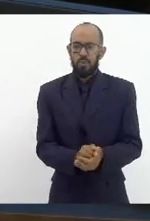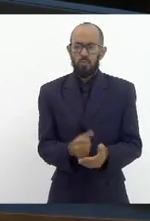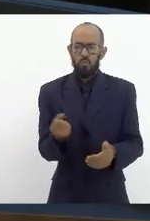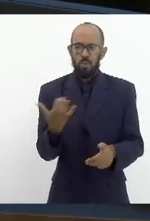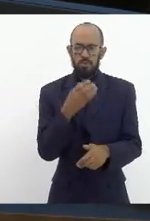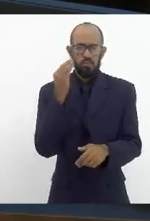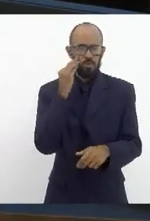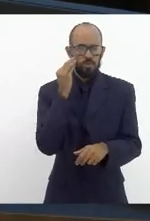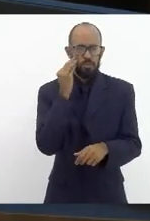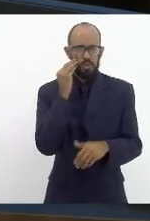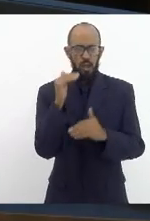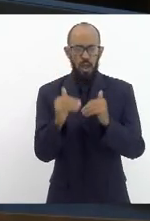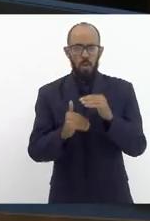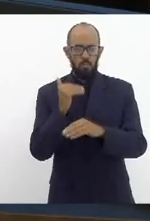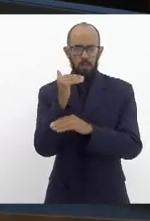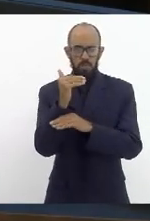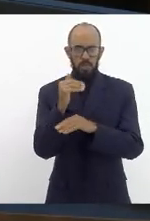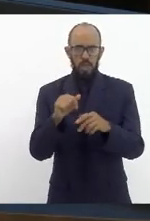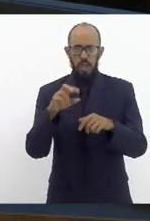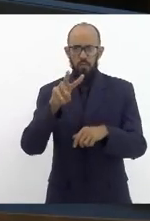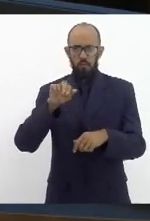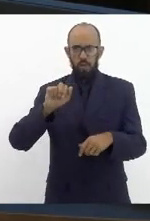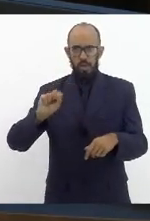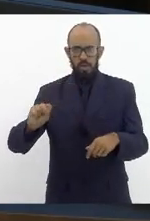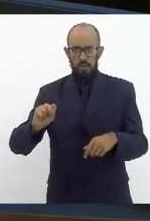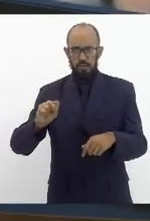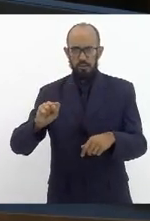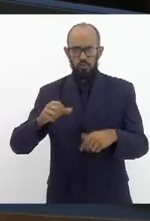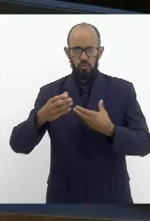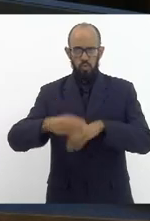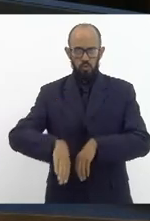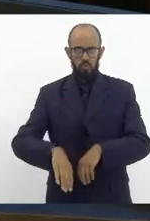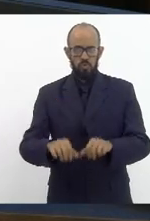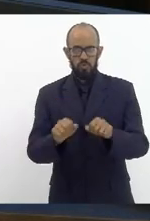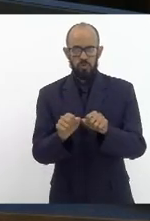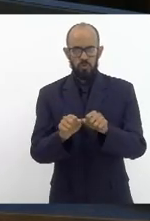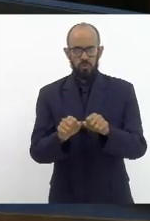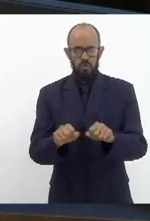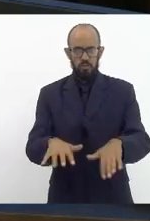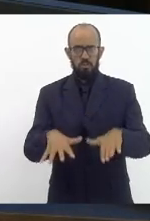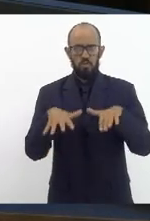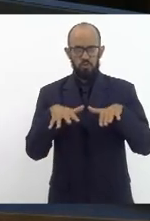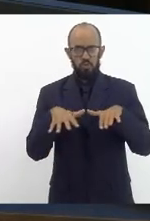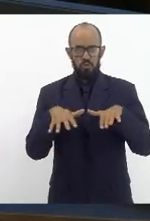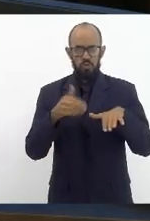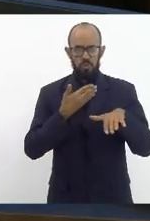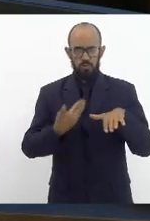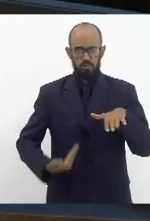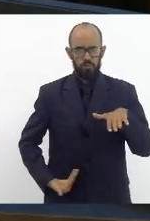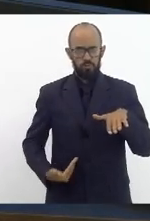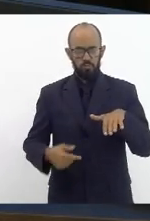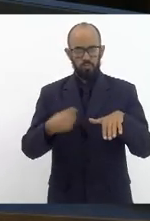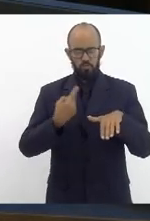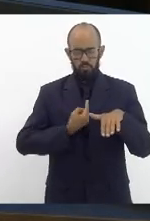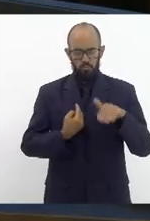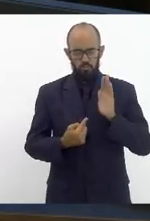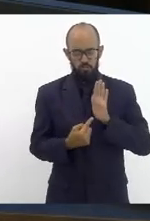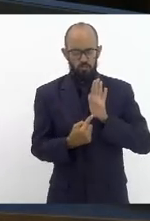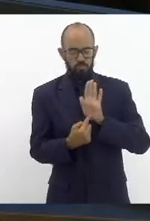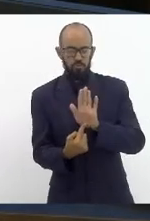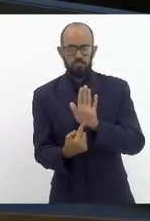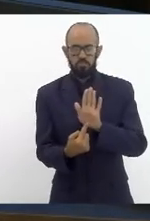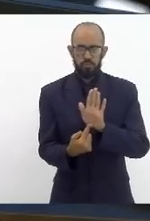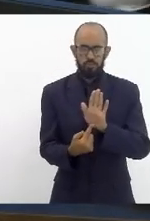número de vagas num concurso público, a cada vez que a gente faz uma audiência pública como essa aqui, a gente está se expondo enquanto parlamentar. É menos